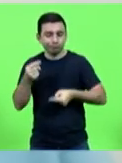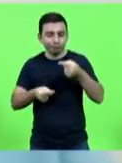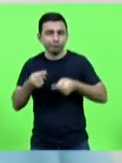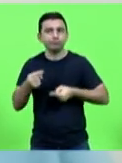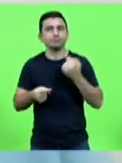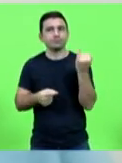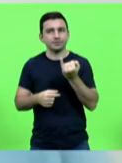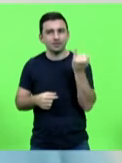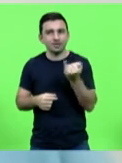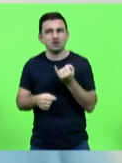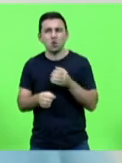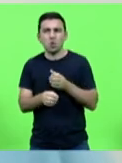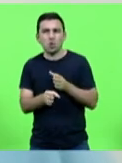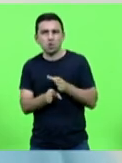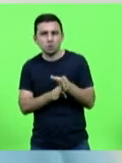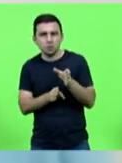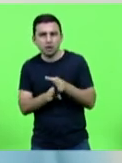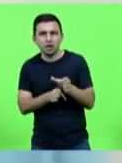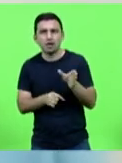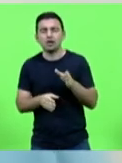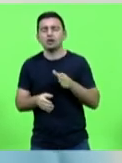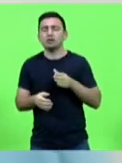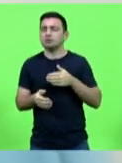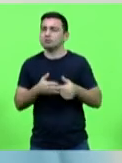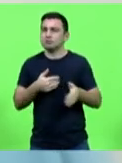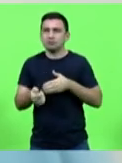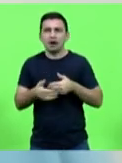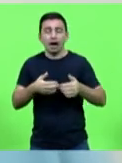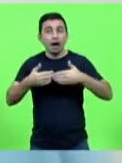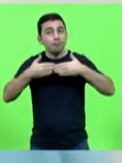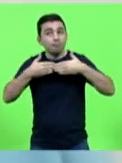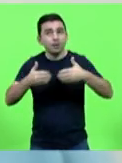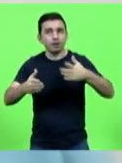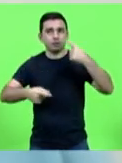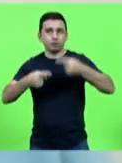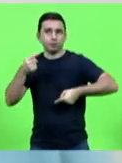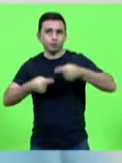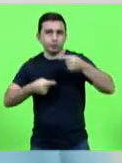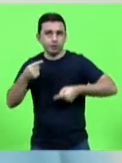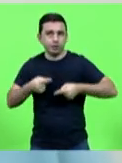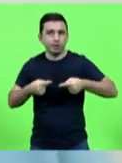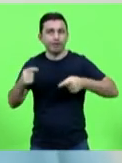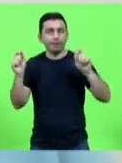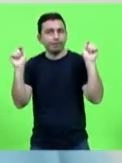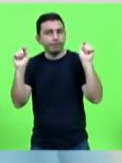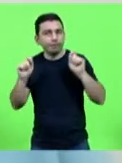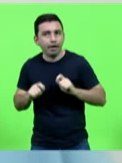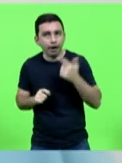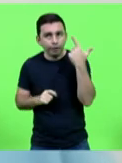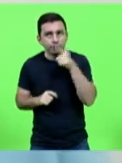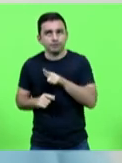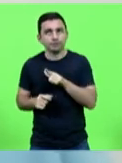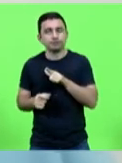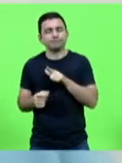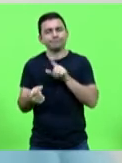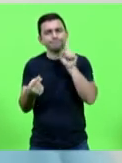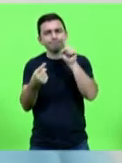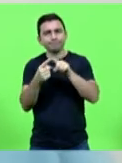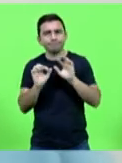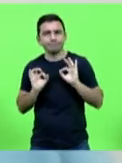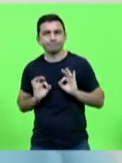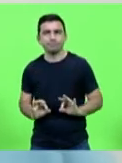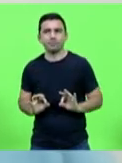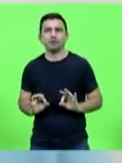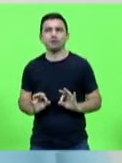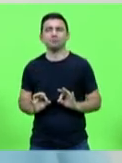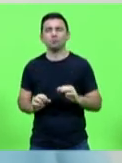com o Conselho, mas, enfim, precisa abrir essa discussão para que, de fato, a gente acerte o máximo possível, já que é um volume